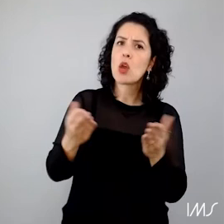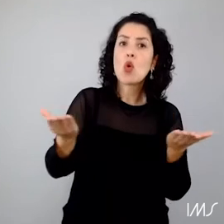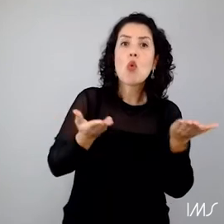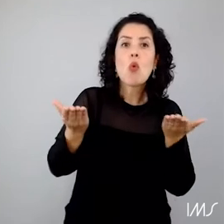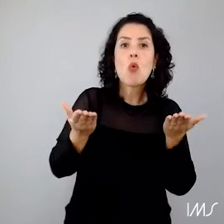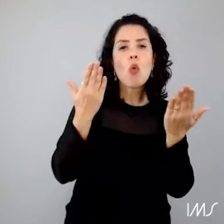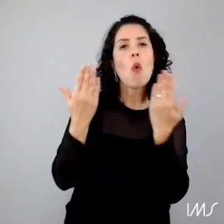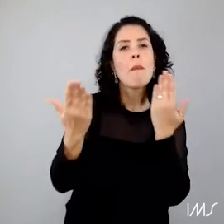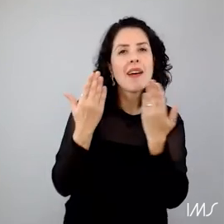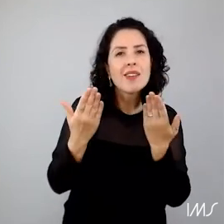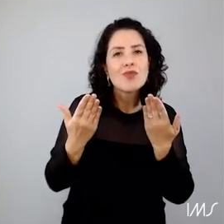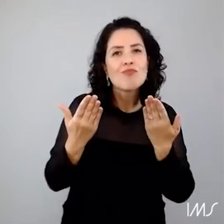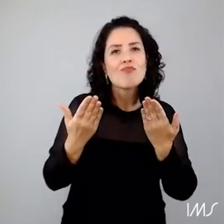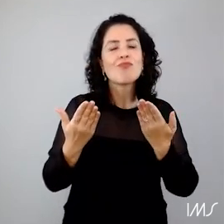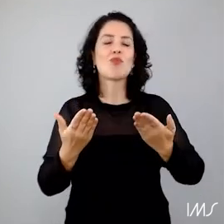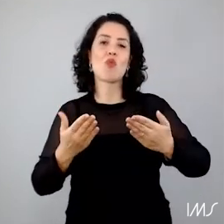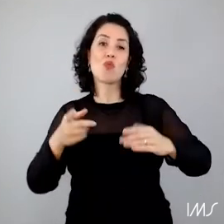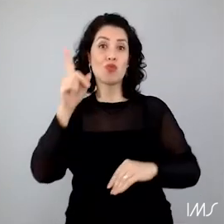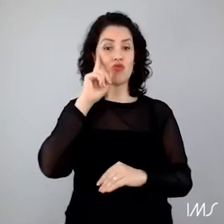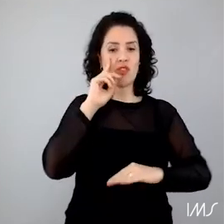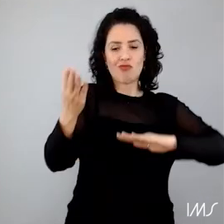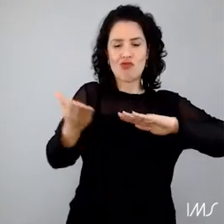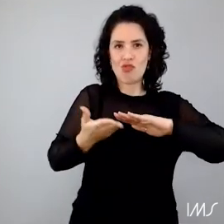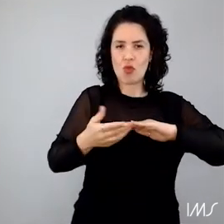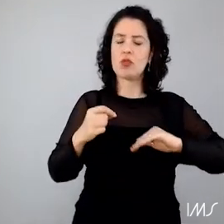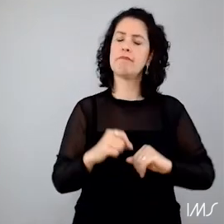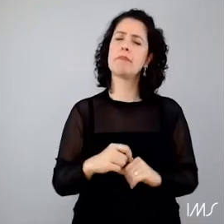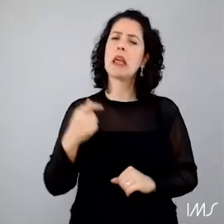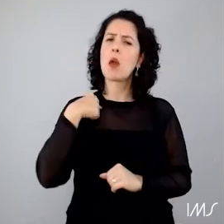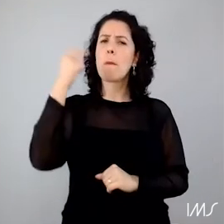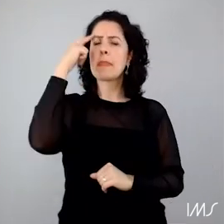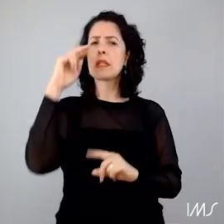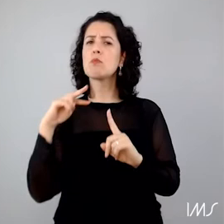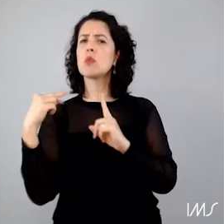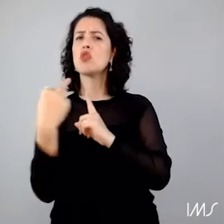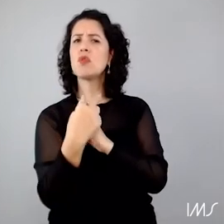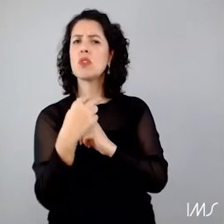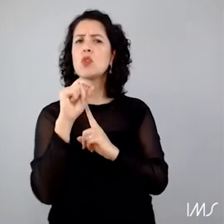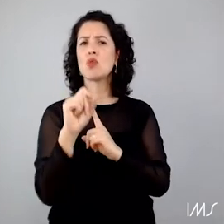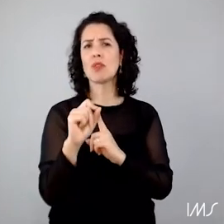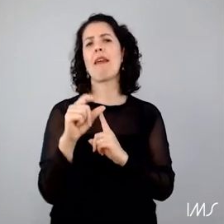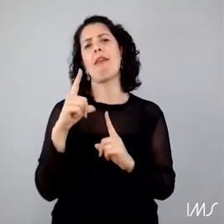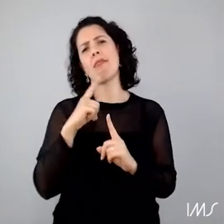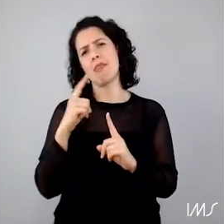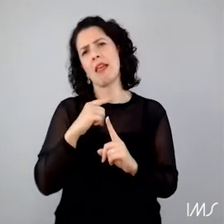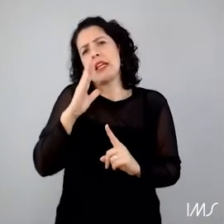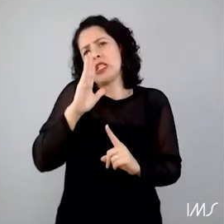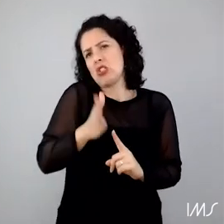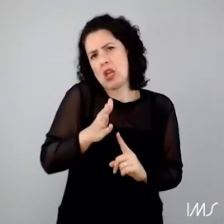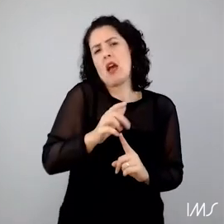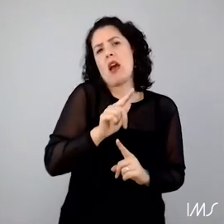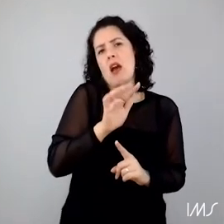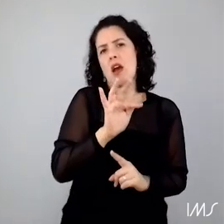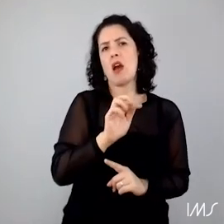passa pelas questões exatamente trazidas por Flusser em relação a especificidade da